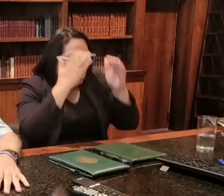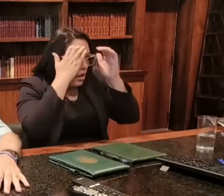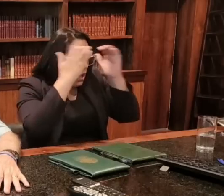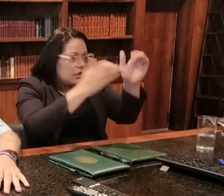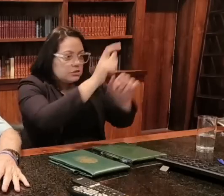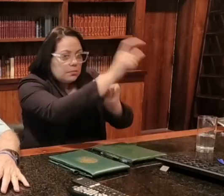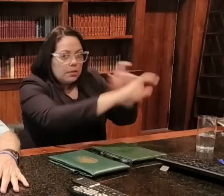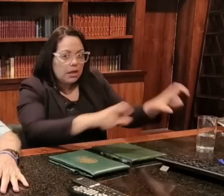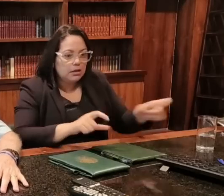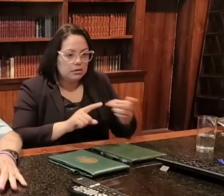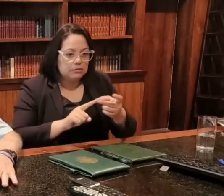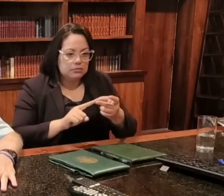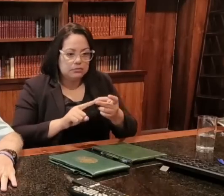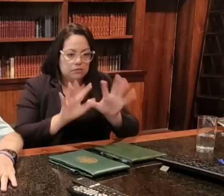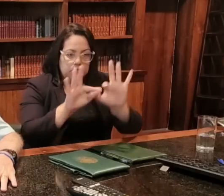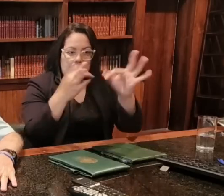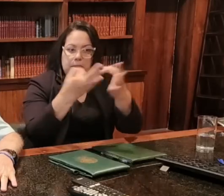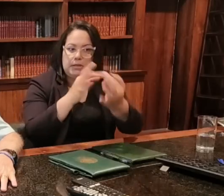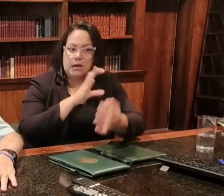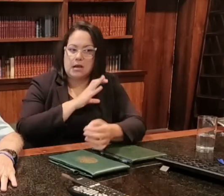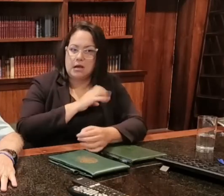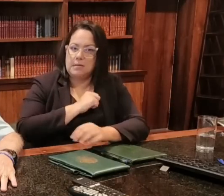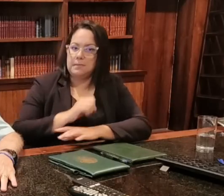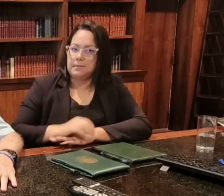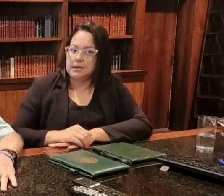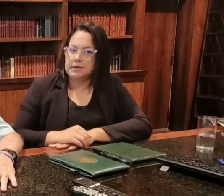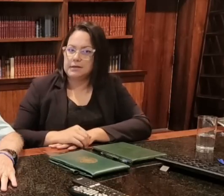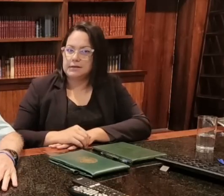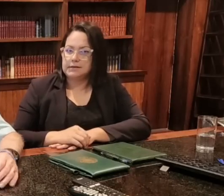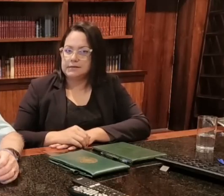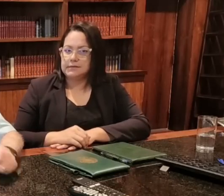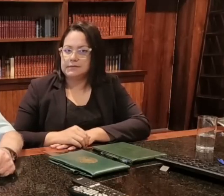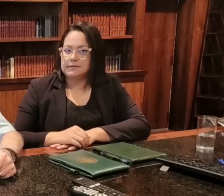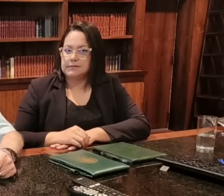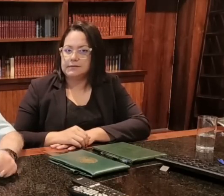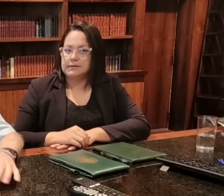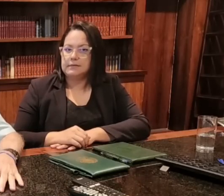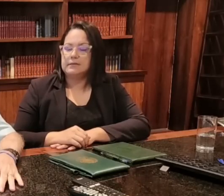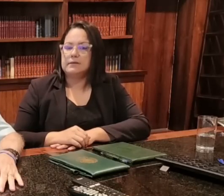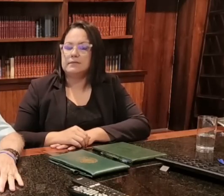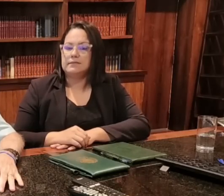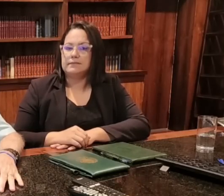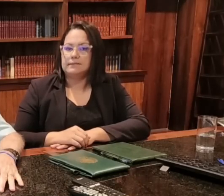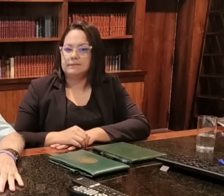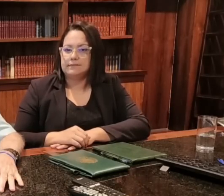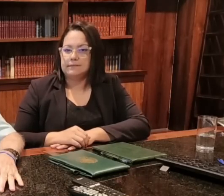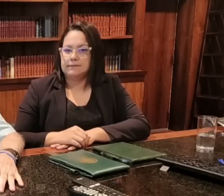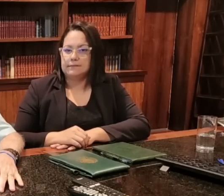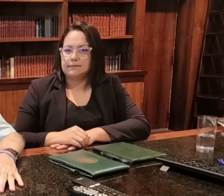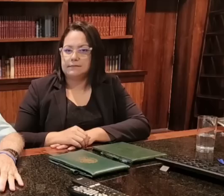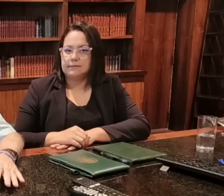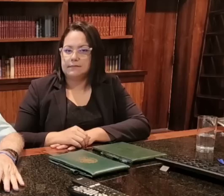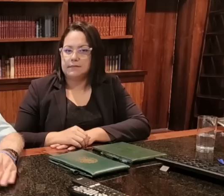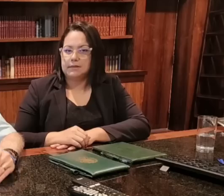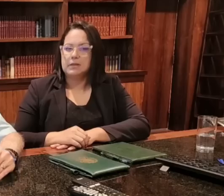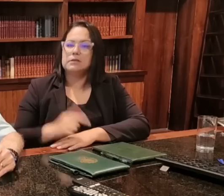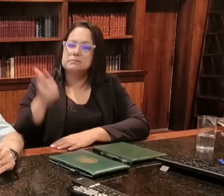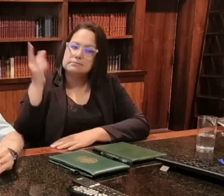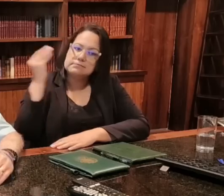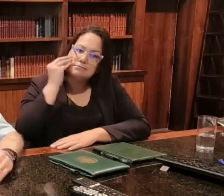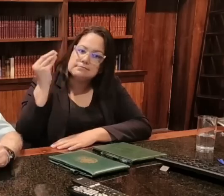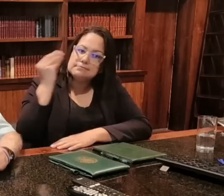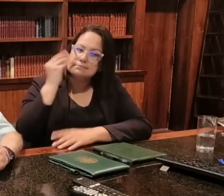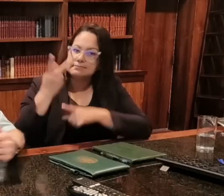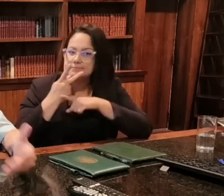a eleição de Lula demonstrar o seu descontentamento só que ele faz uma ressalva diz que Nada